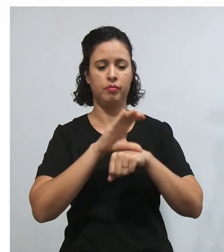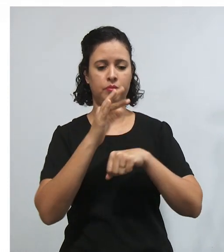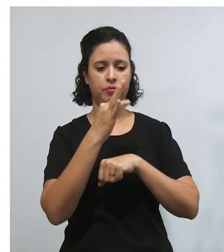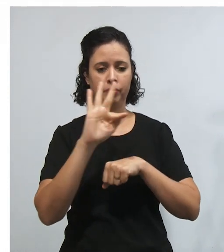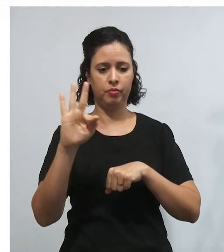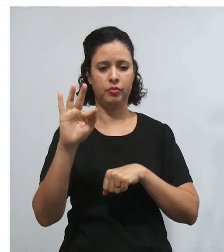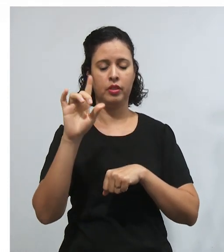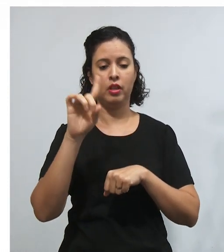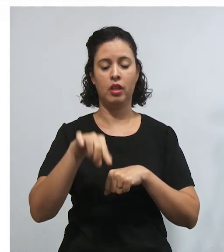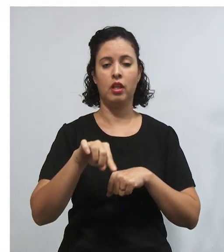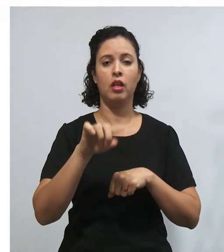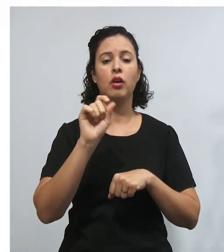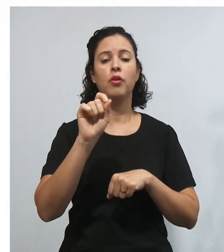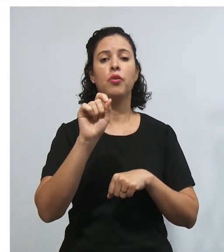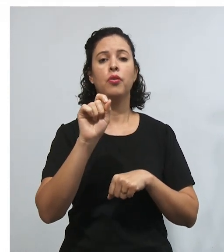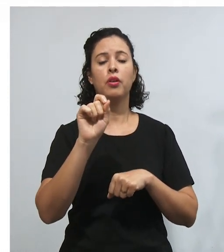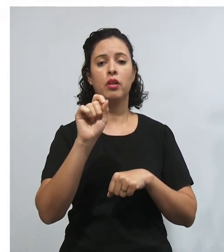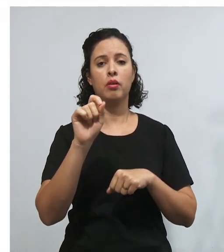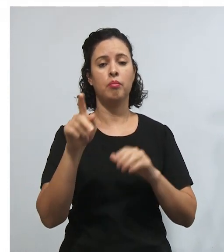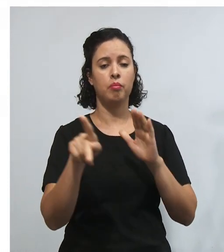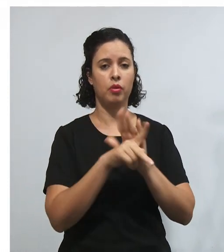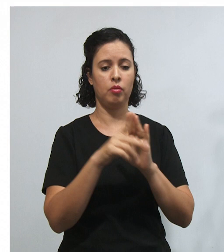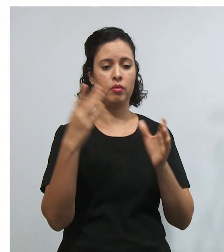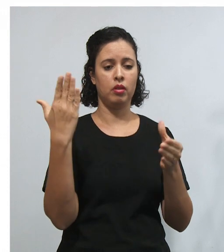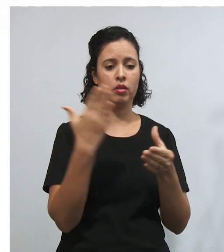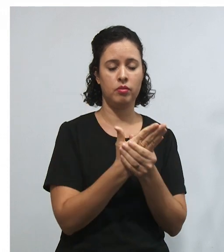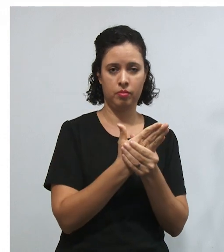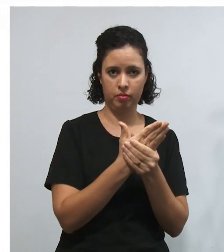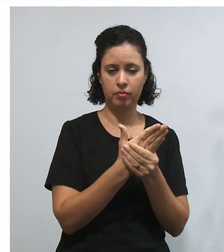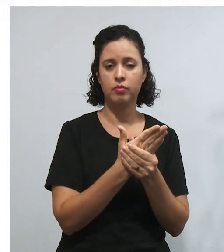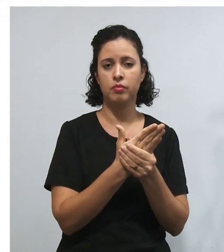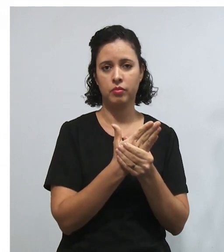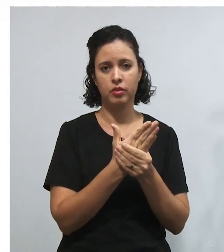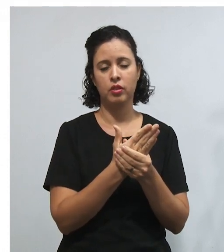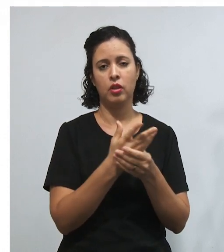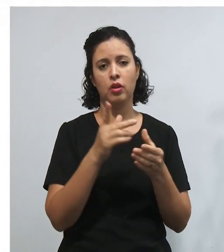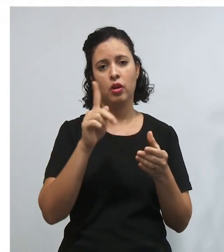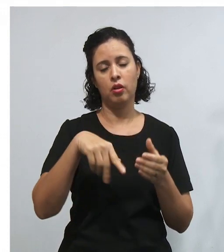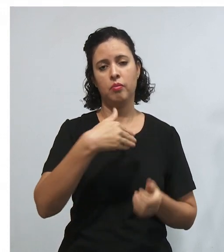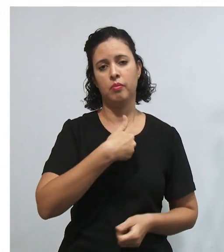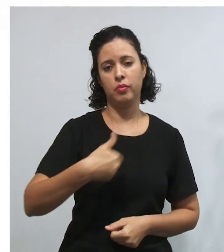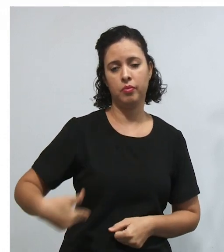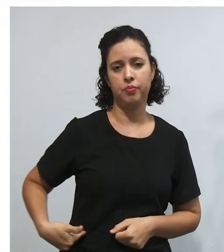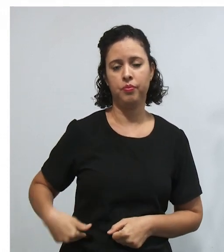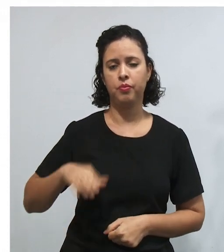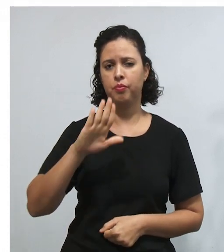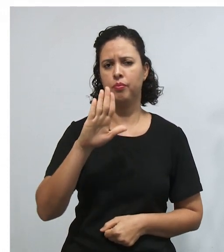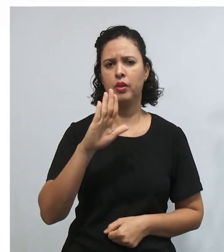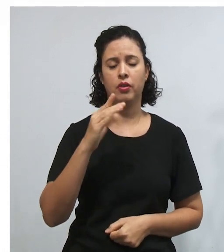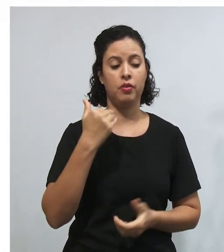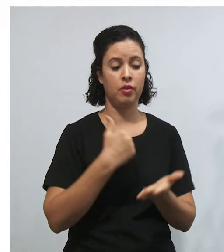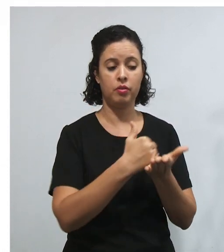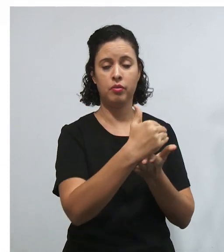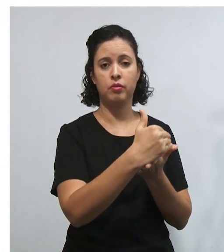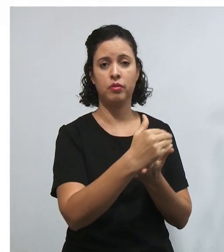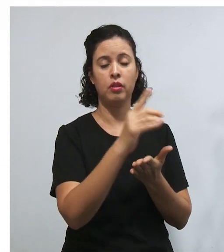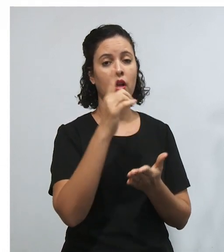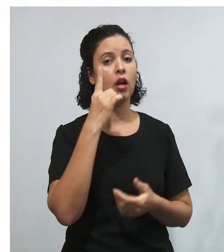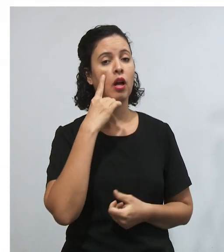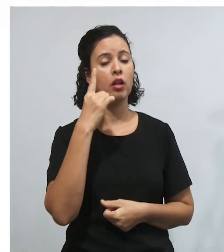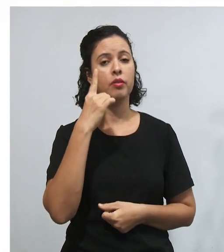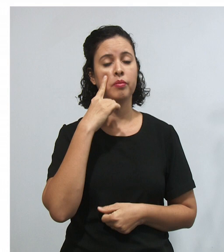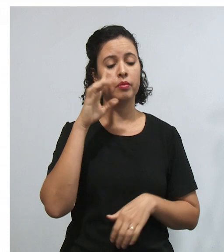inquérito civil aqui, ele vai subsidiar, inclusive, essa ação civil pública, mas esse inquérito ele só vai ser instaurado